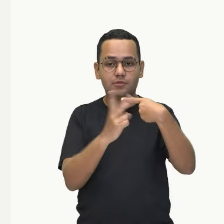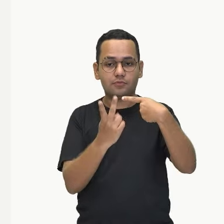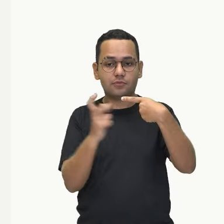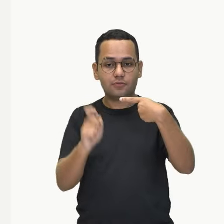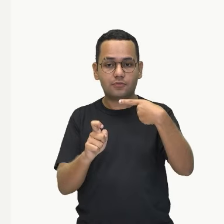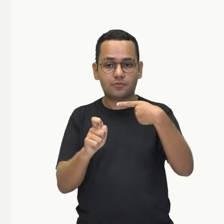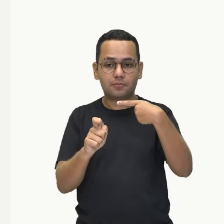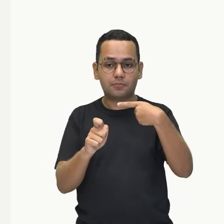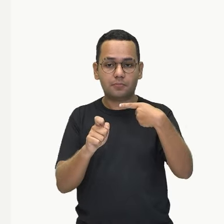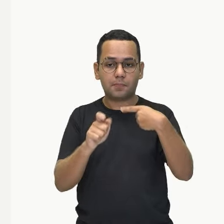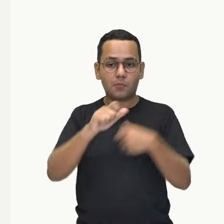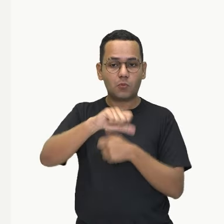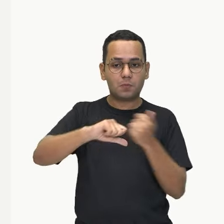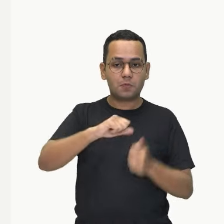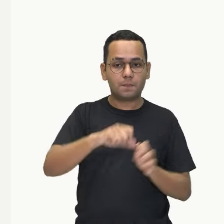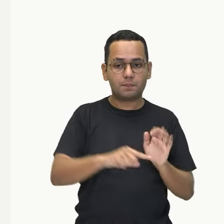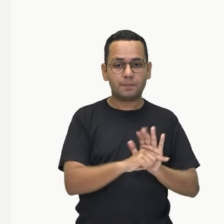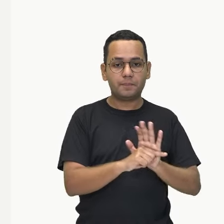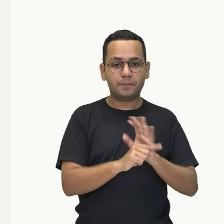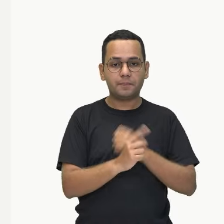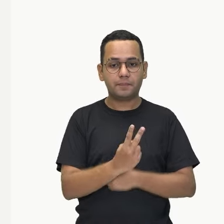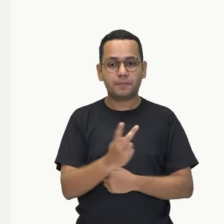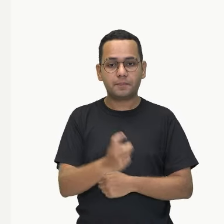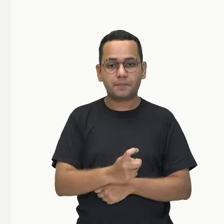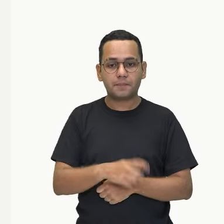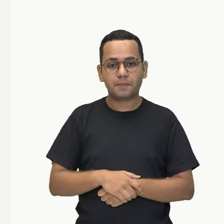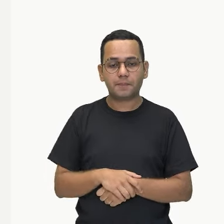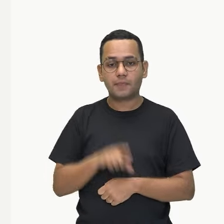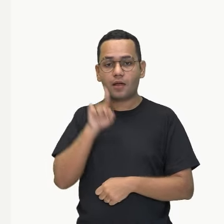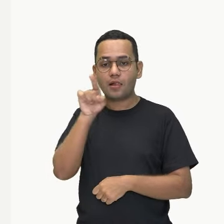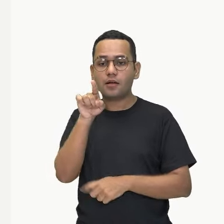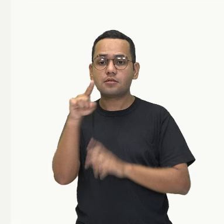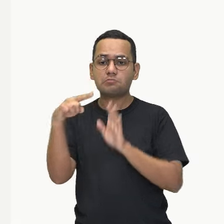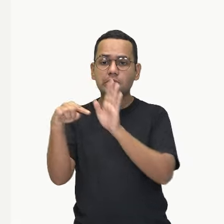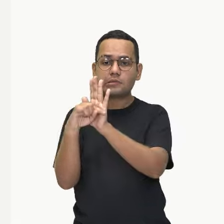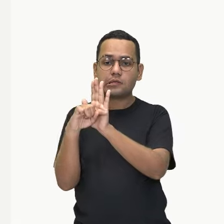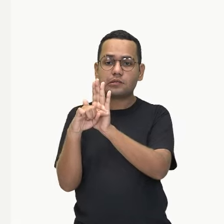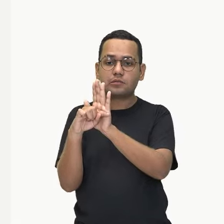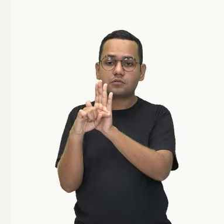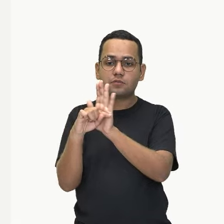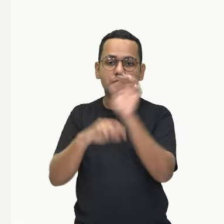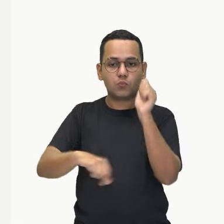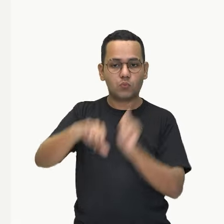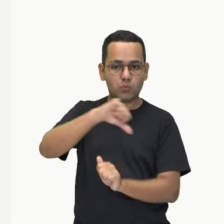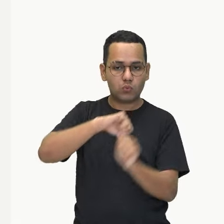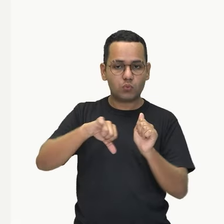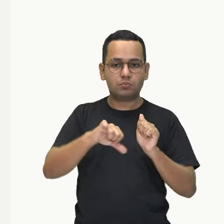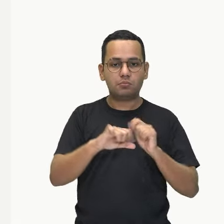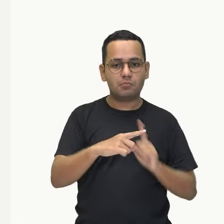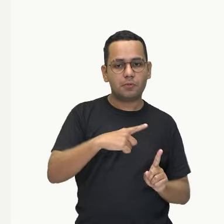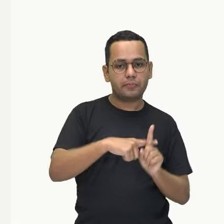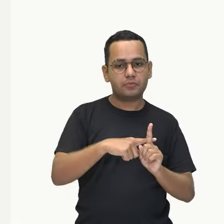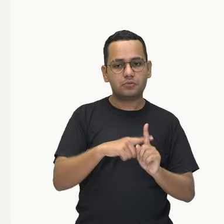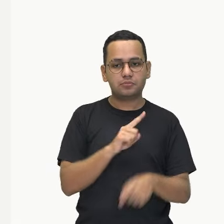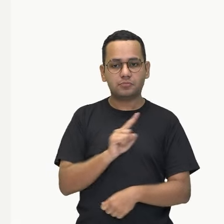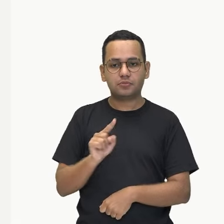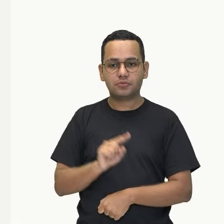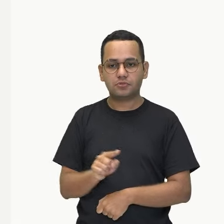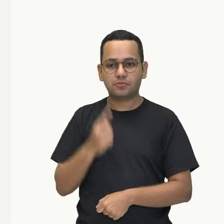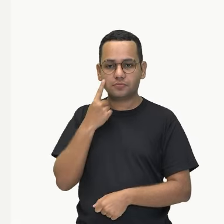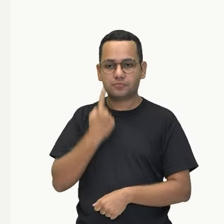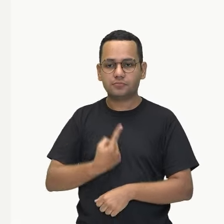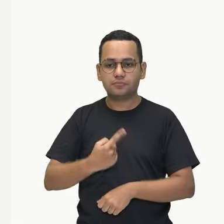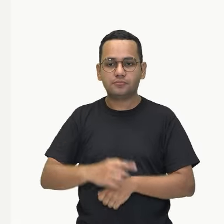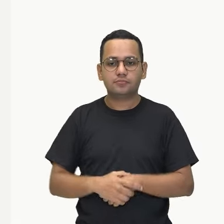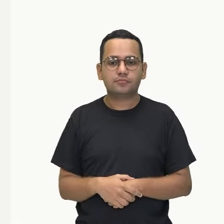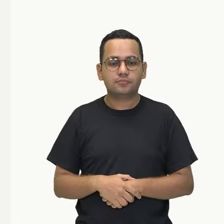positivo, fica negativo. E o z, que era negativo,